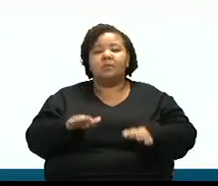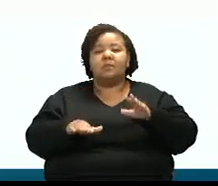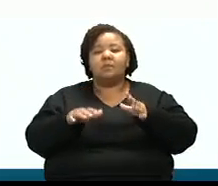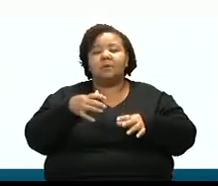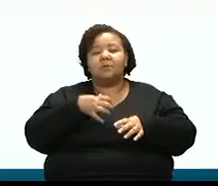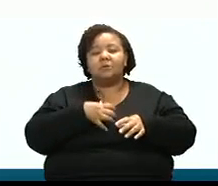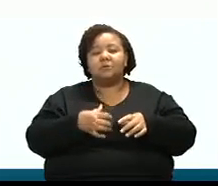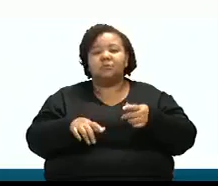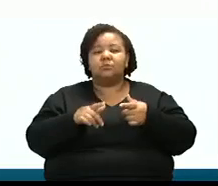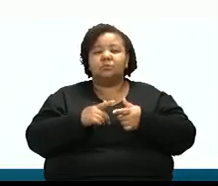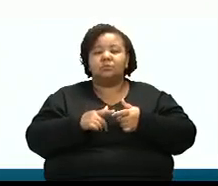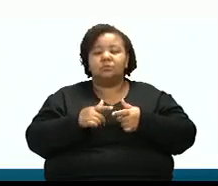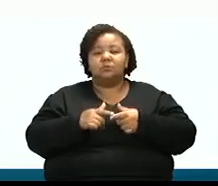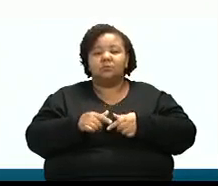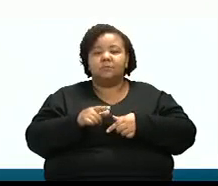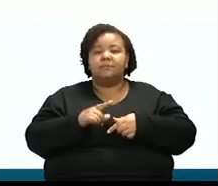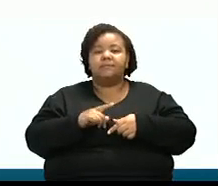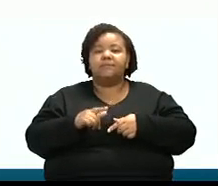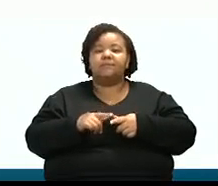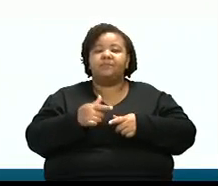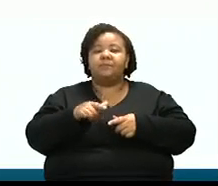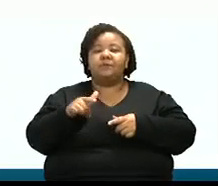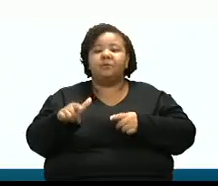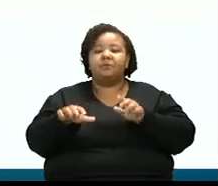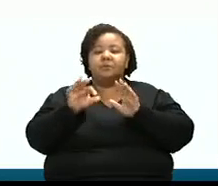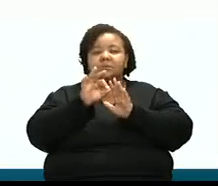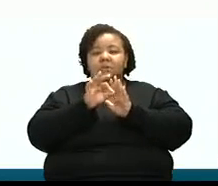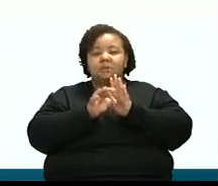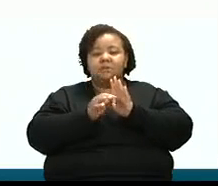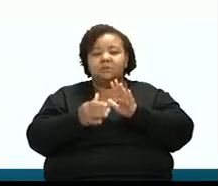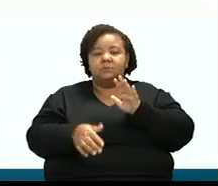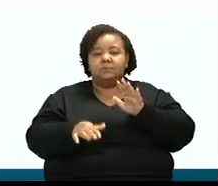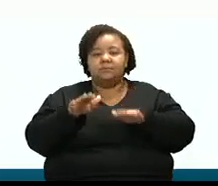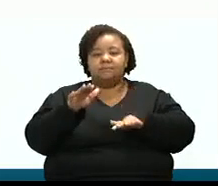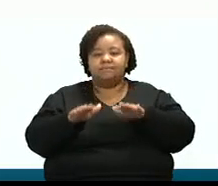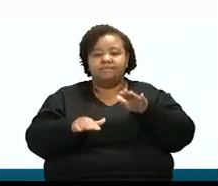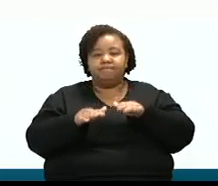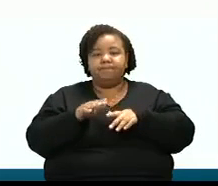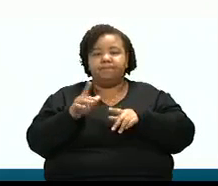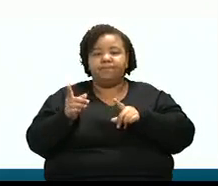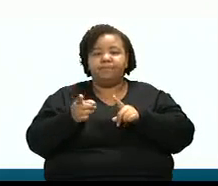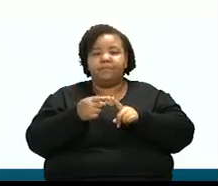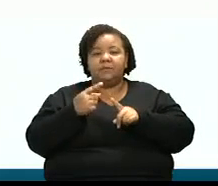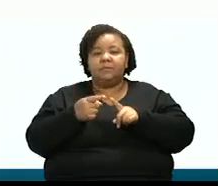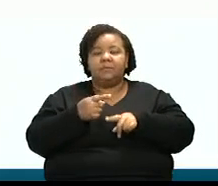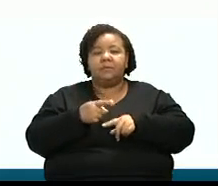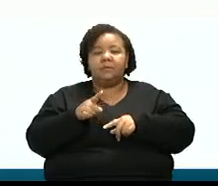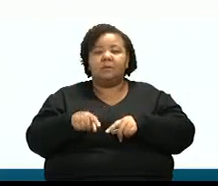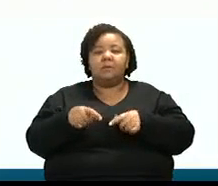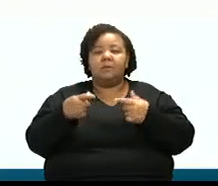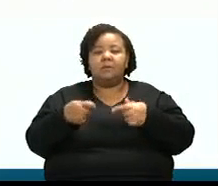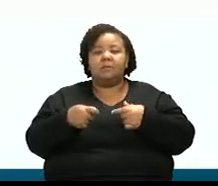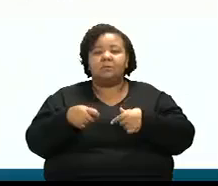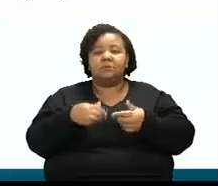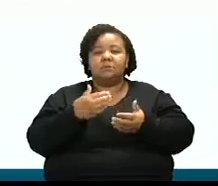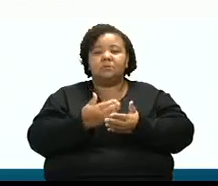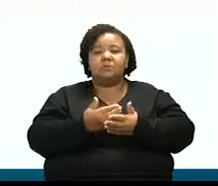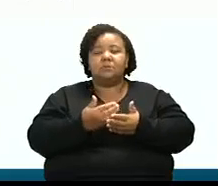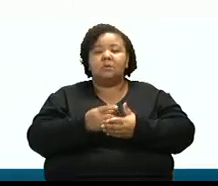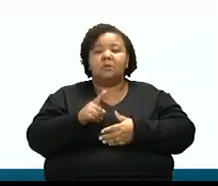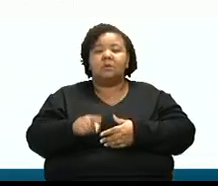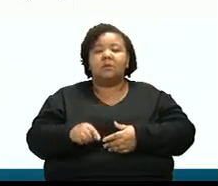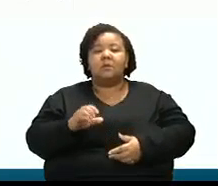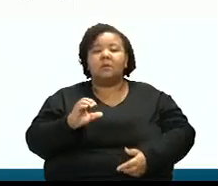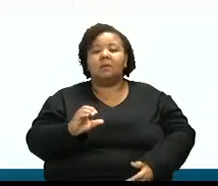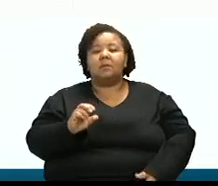inclusive em relação ao fluxo e outras taxas de variação. Então, o primeiro passo, eu preciso estudar quem é essa curva.